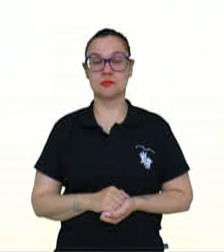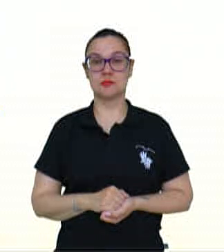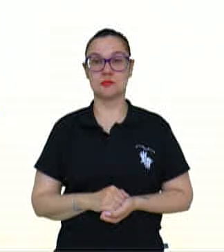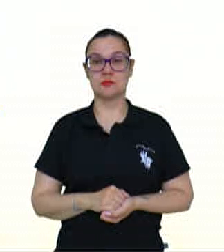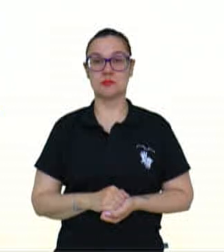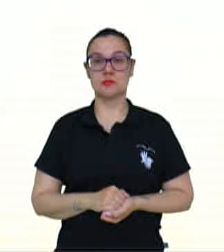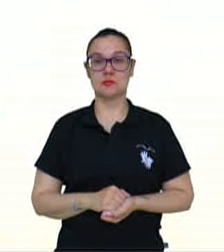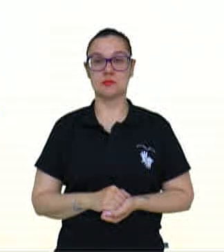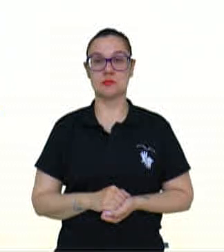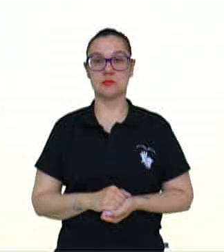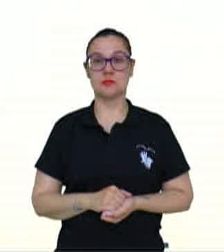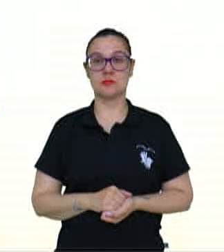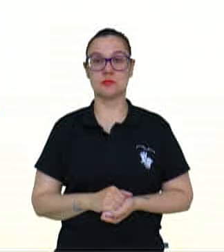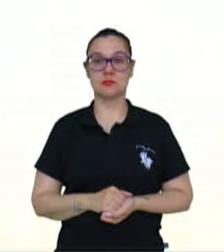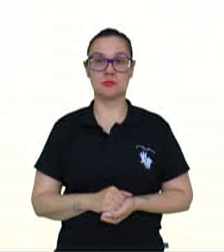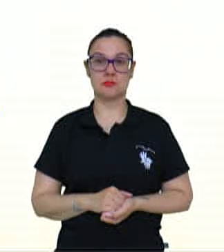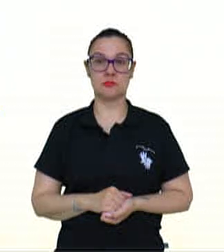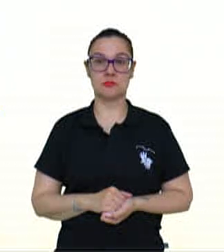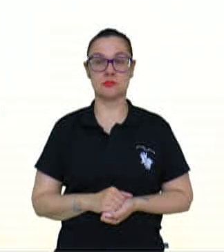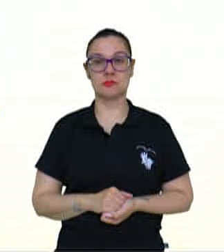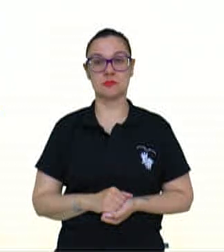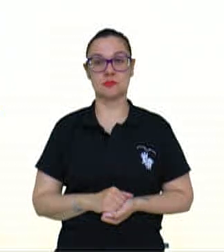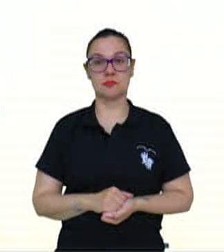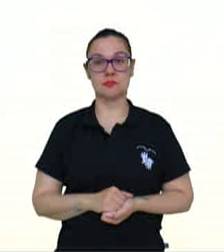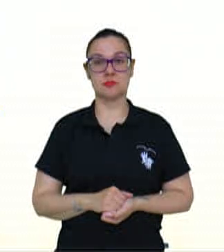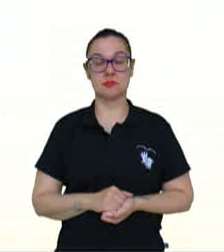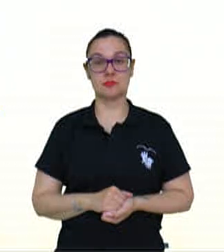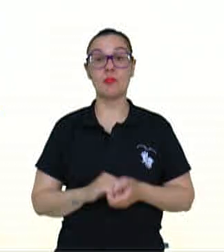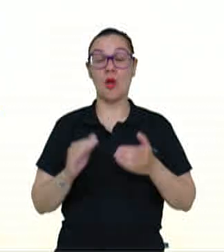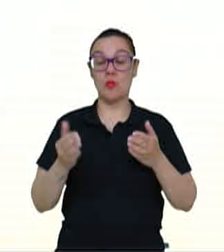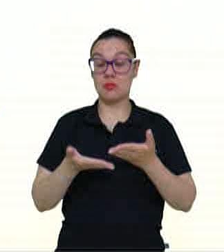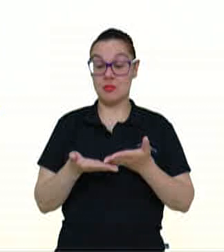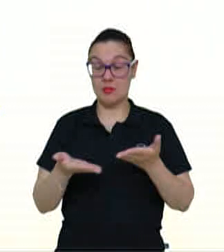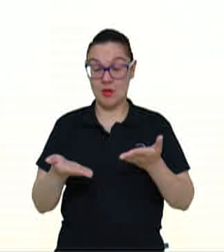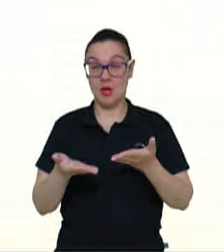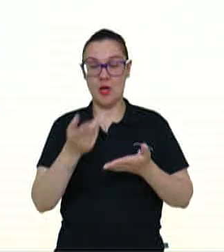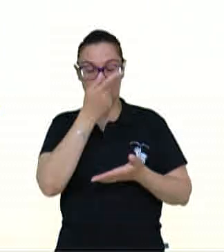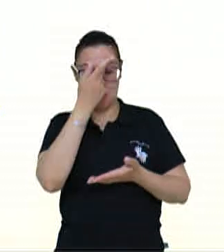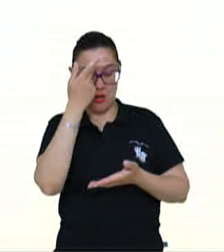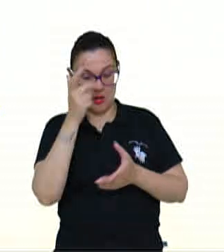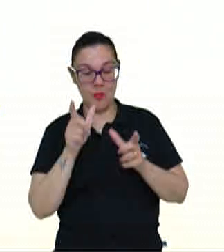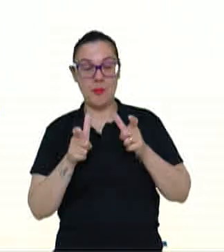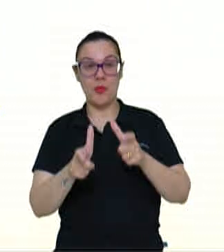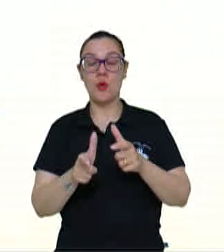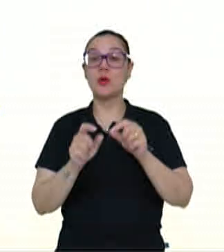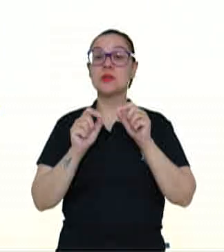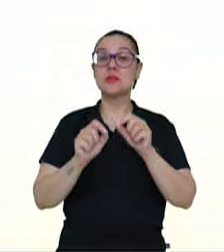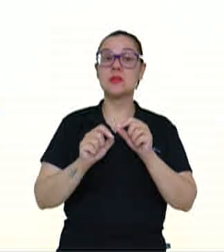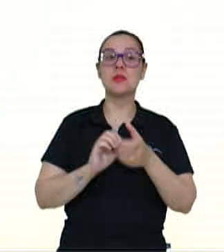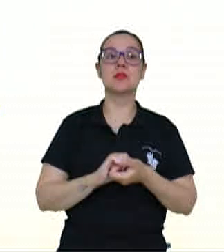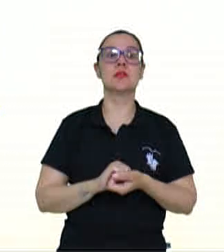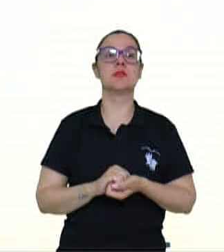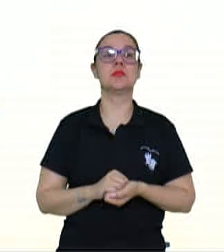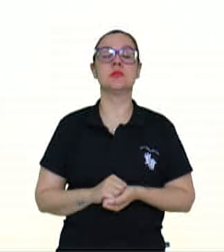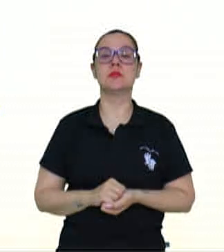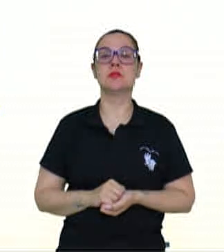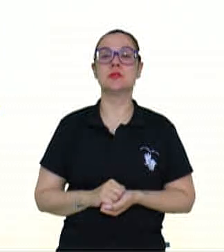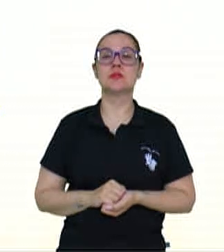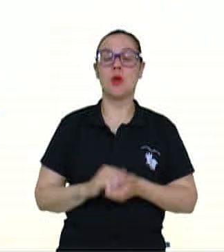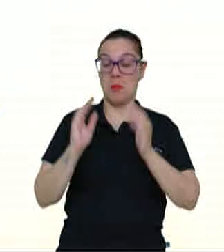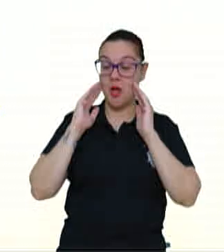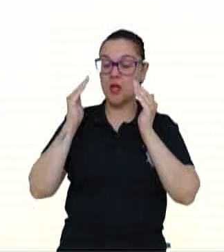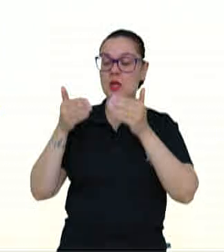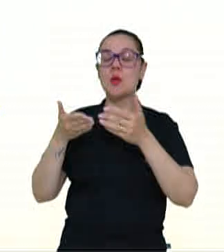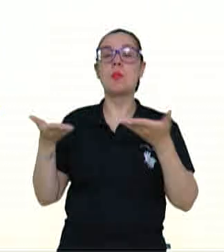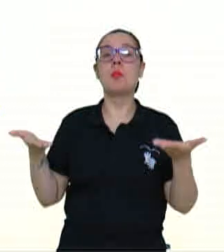podem emplear-se para o fácil entendimento da ideia. Nesse caso, é para que público essa mensagem, esse texto, ela é